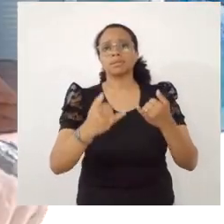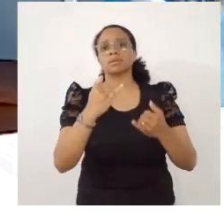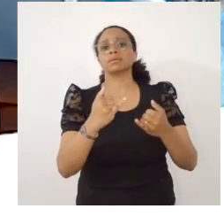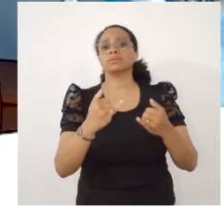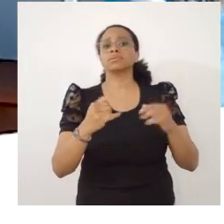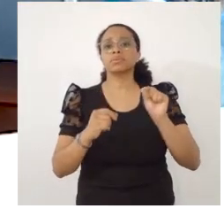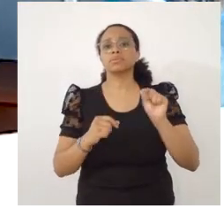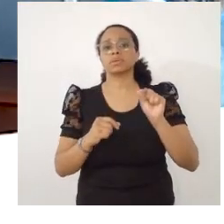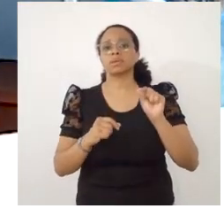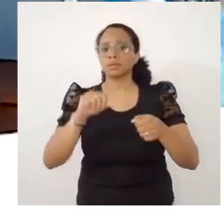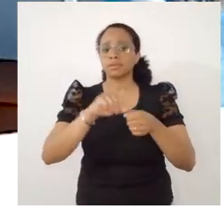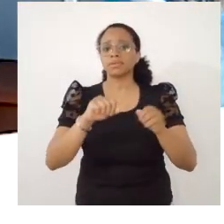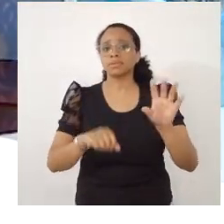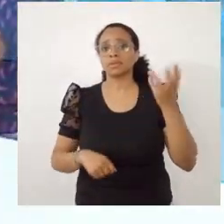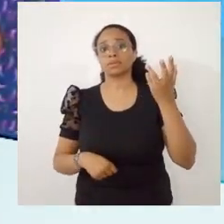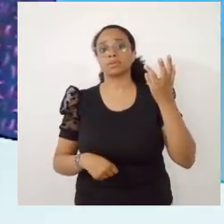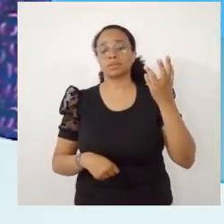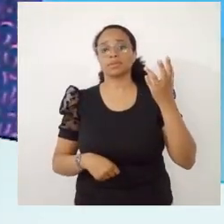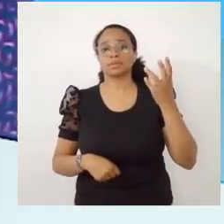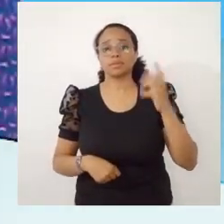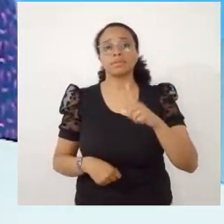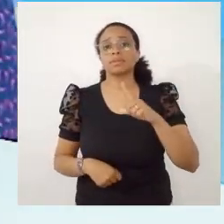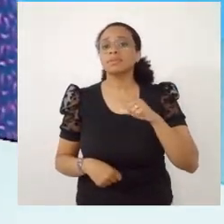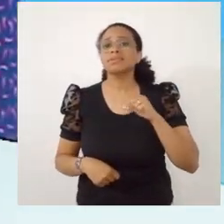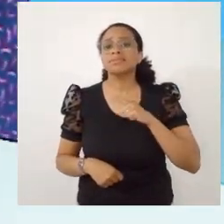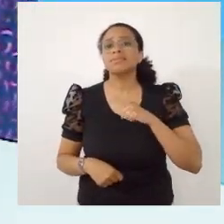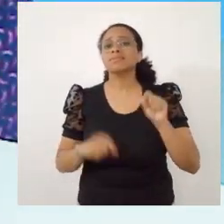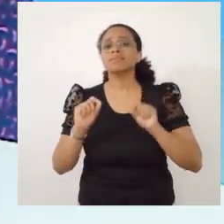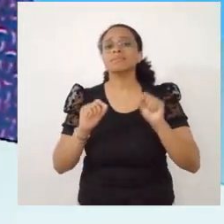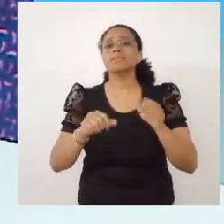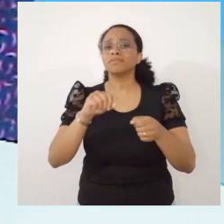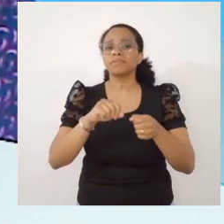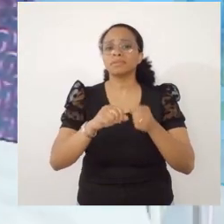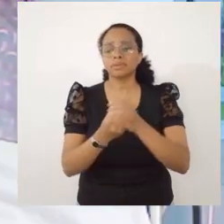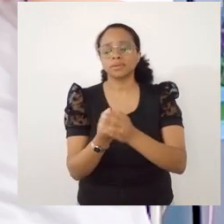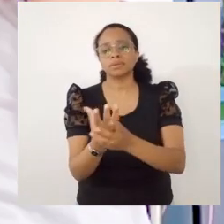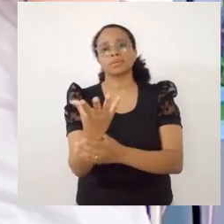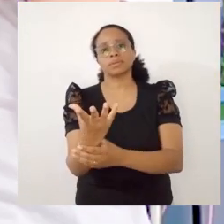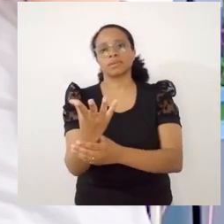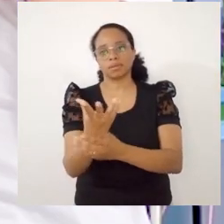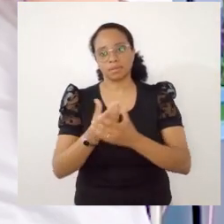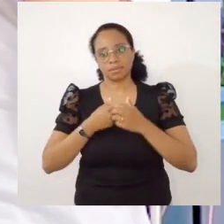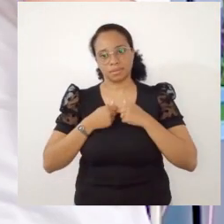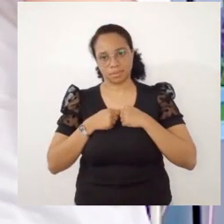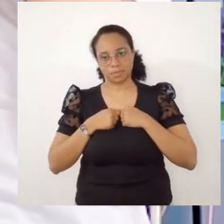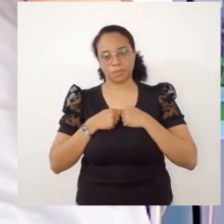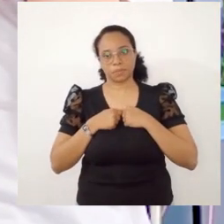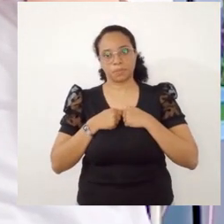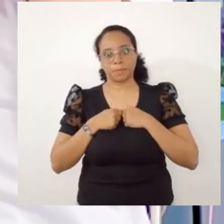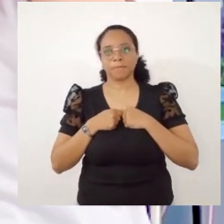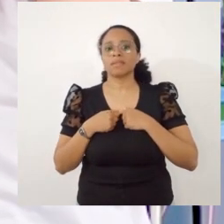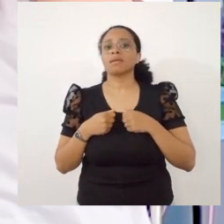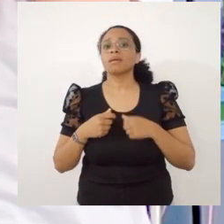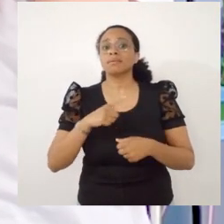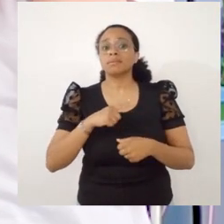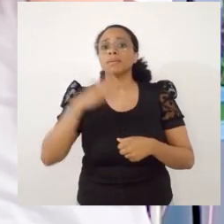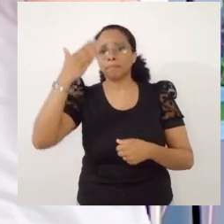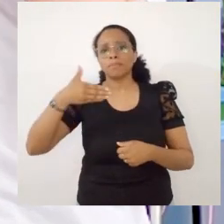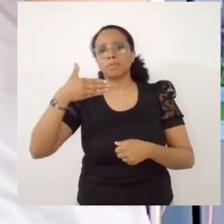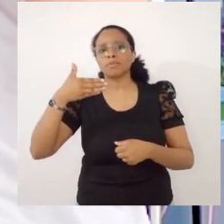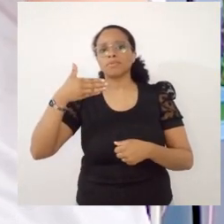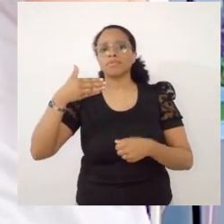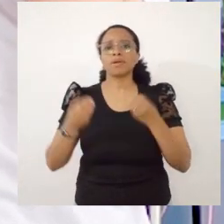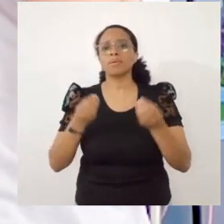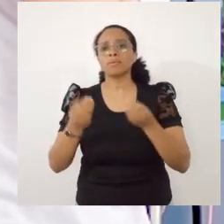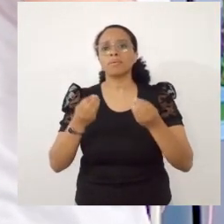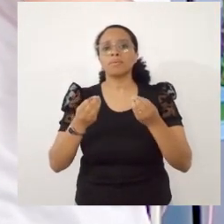e consequência, de colher aquilo que plantamos. É possível comprovar esse singelo conceito